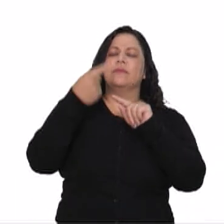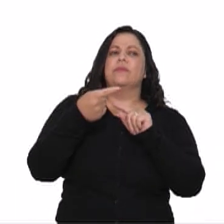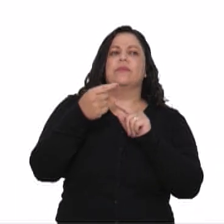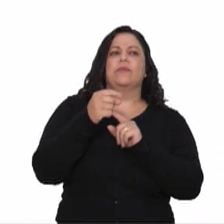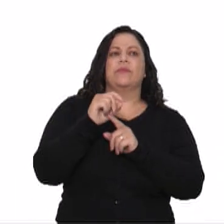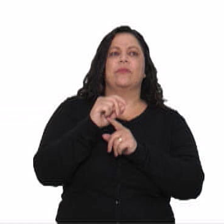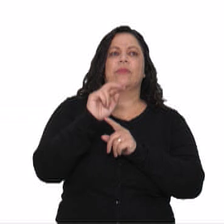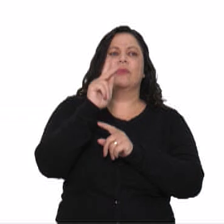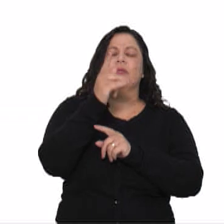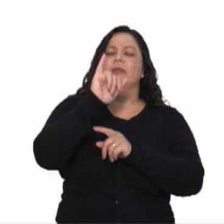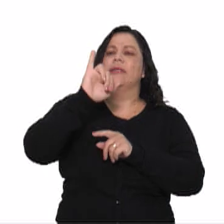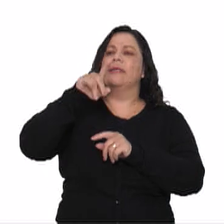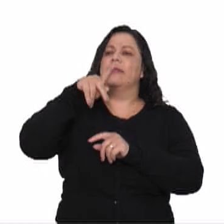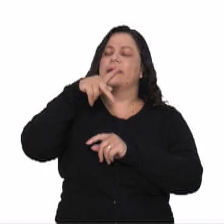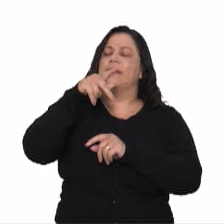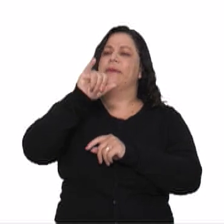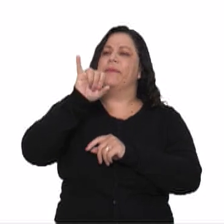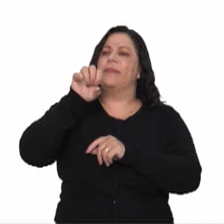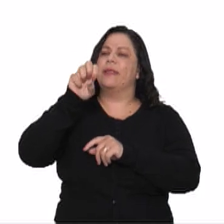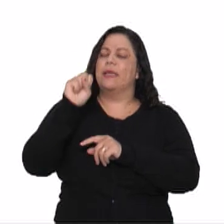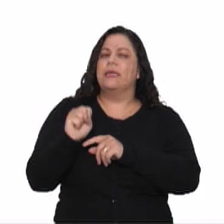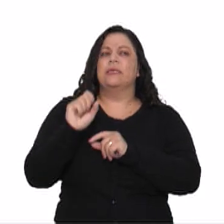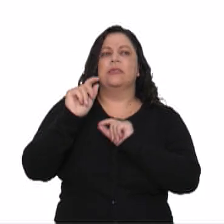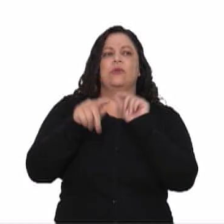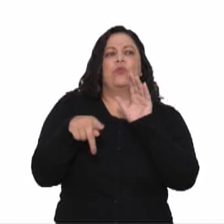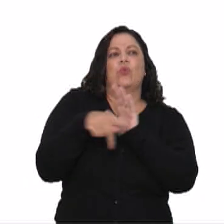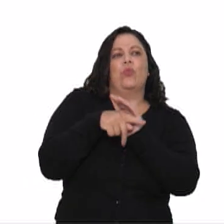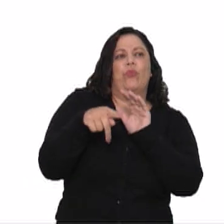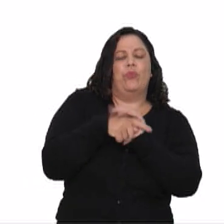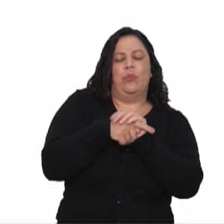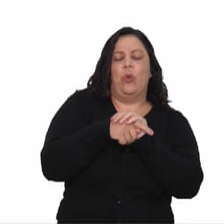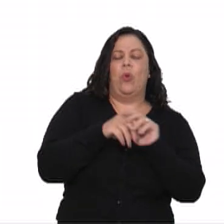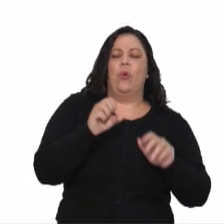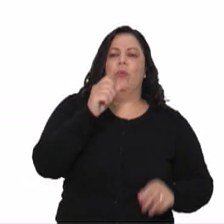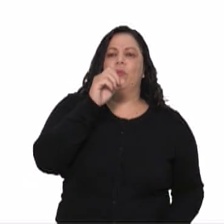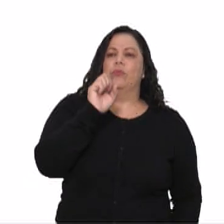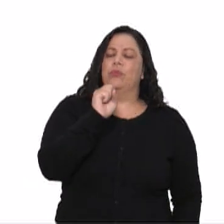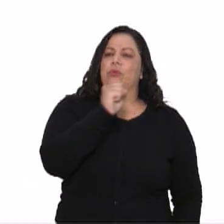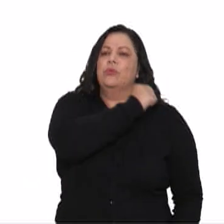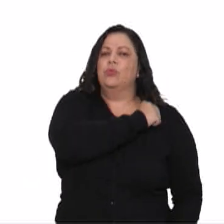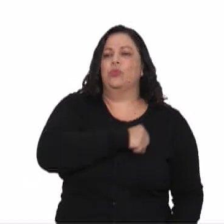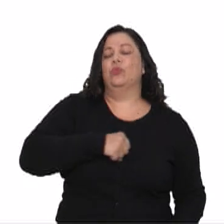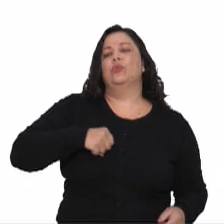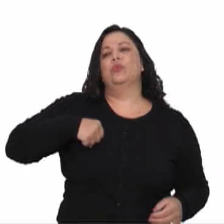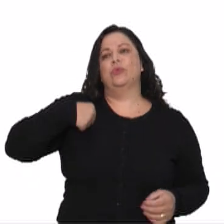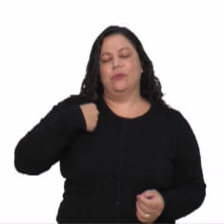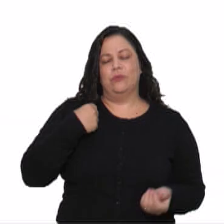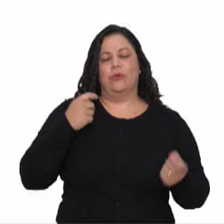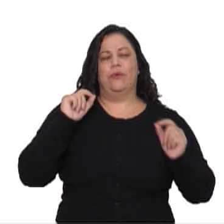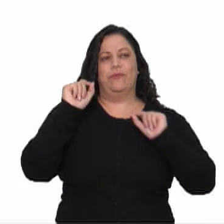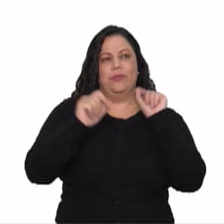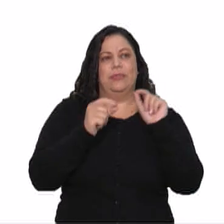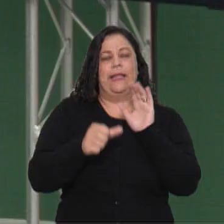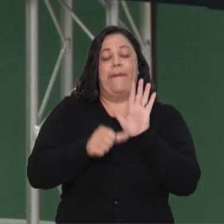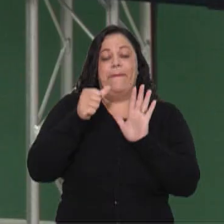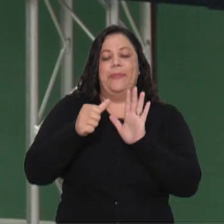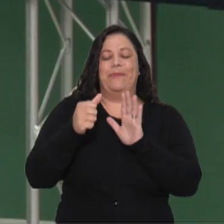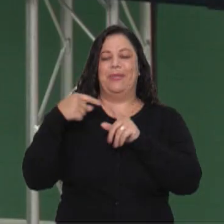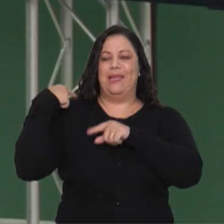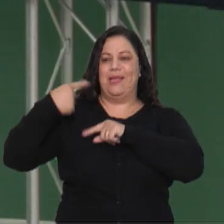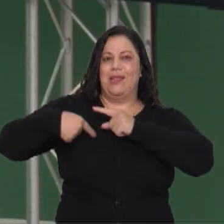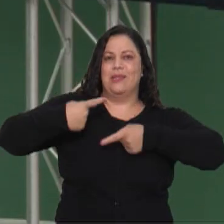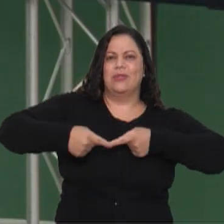Hippias foi um sofista da primeira geração, juntamente com Górgias e Protágoras. Você se lembra